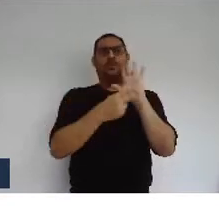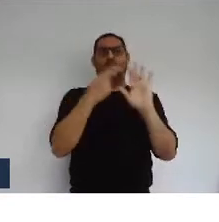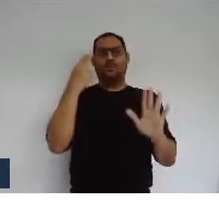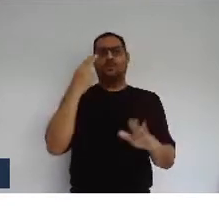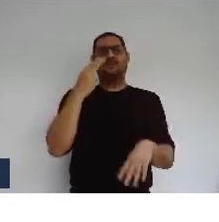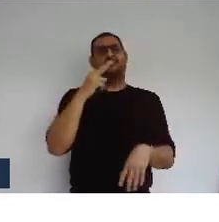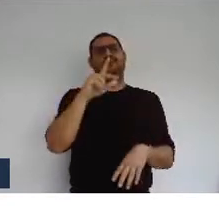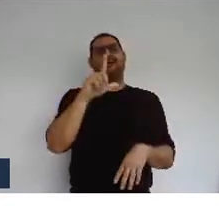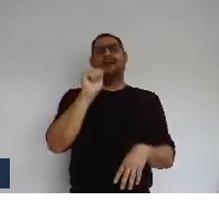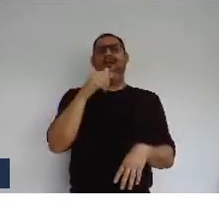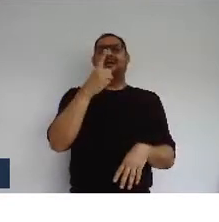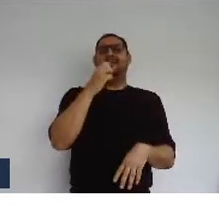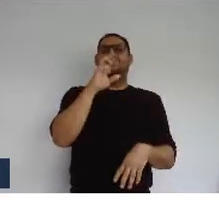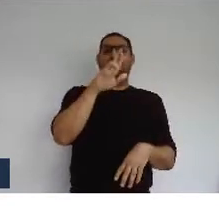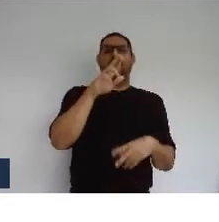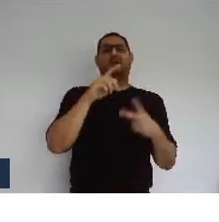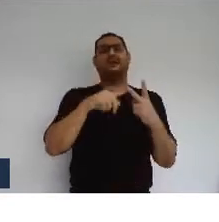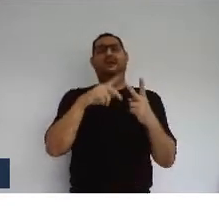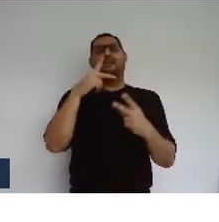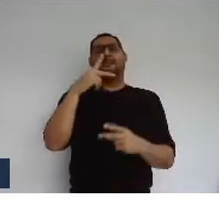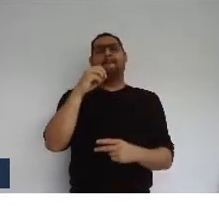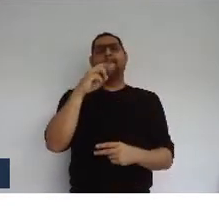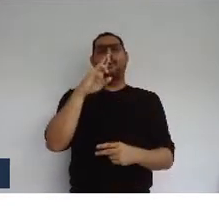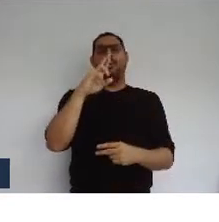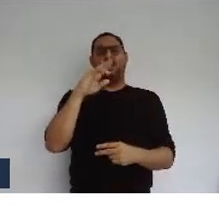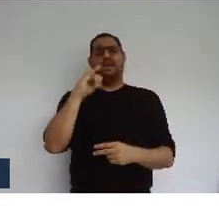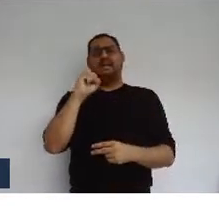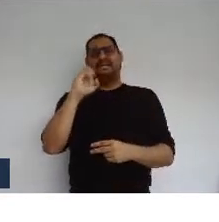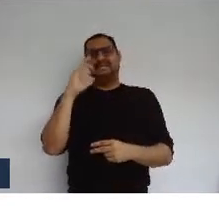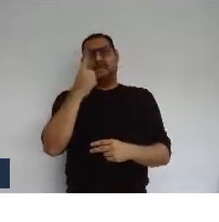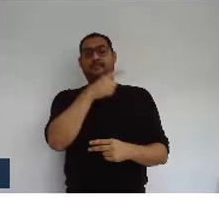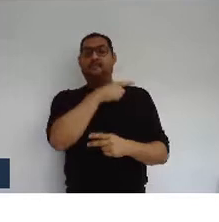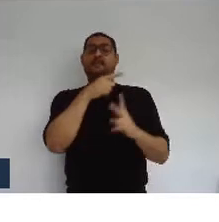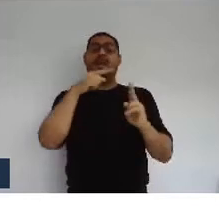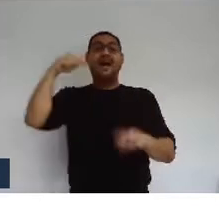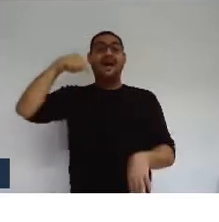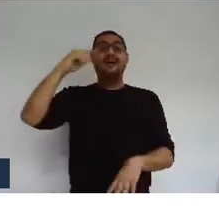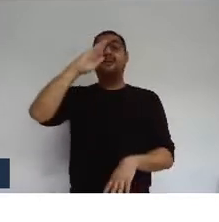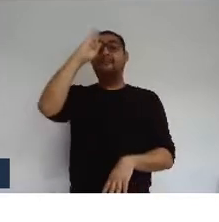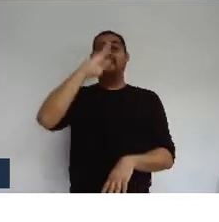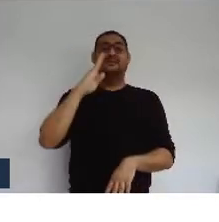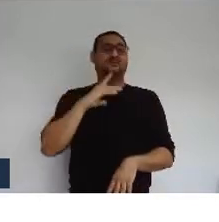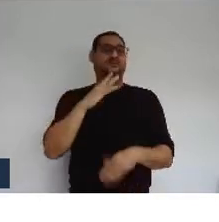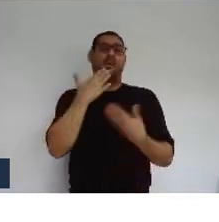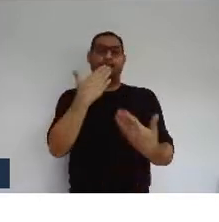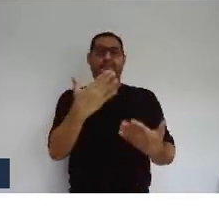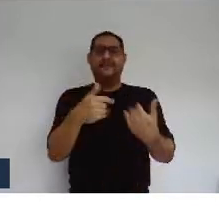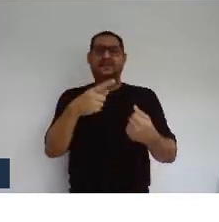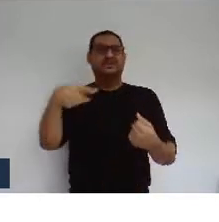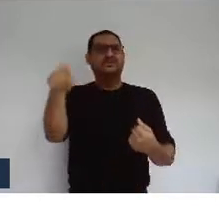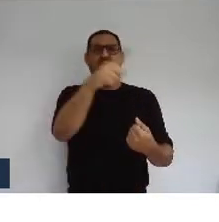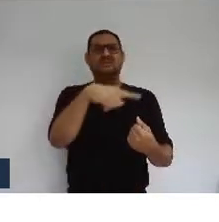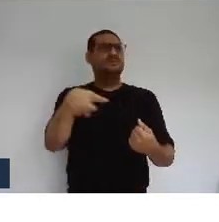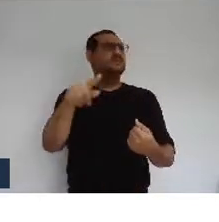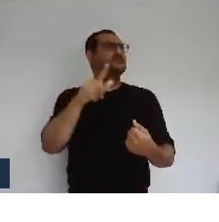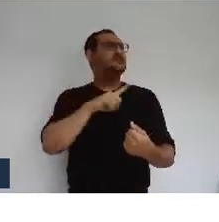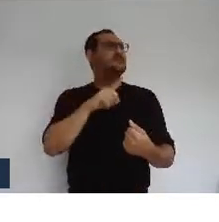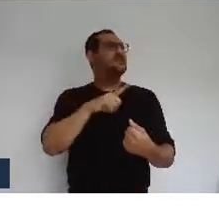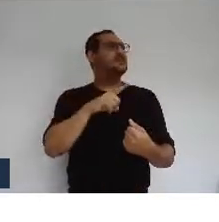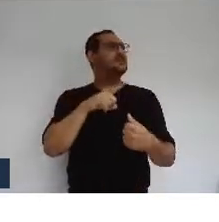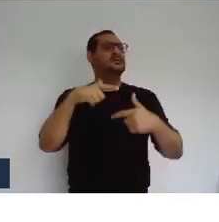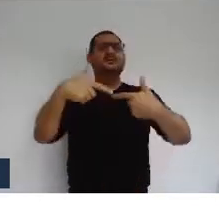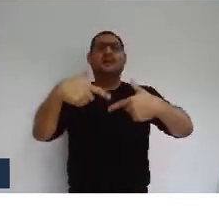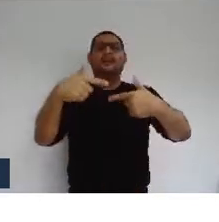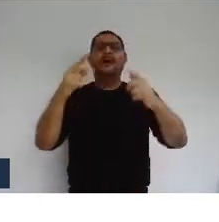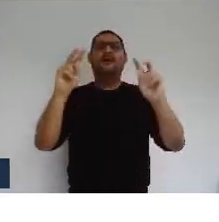No Brasil, eu acho que a pesquisa... Aliás, eu queria pedir que todo mundo que estiver ouvindo, que tiver trabalho sobre